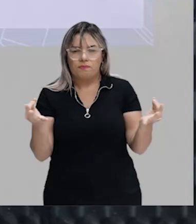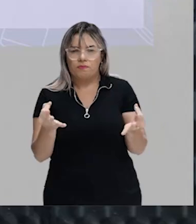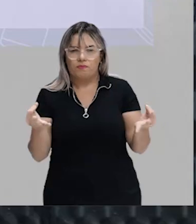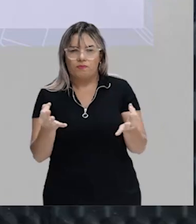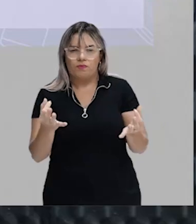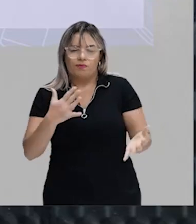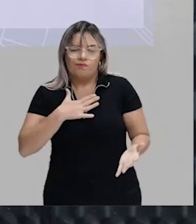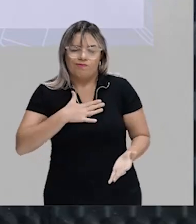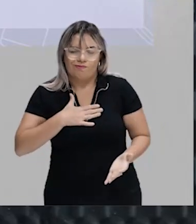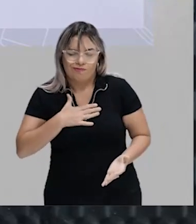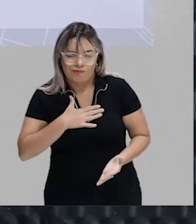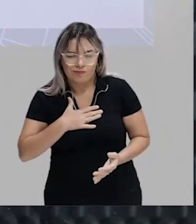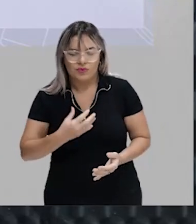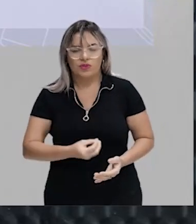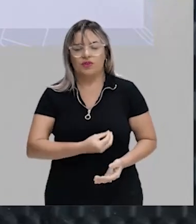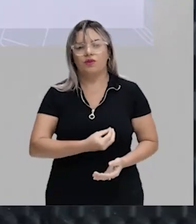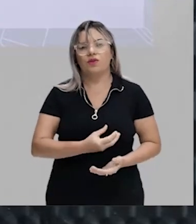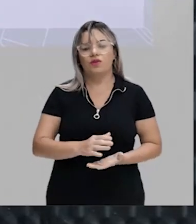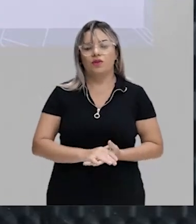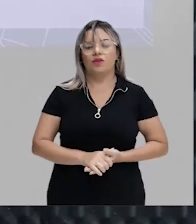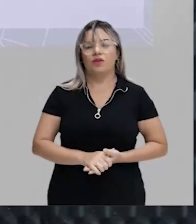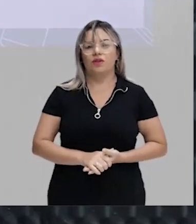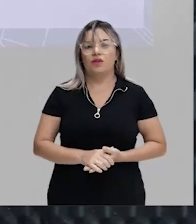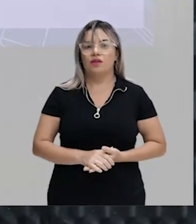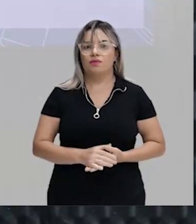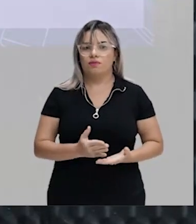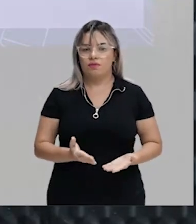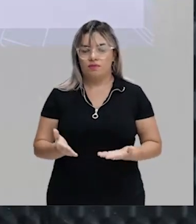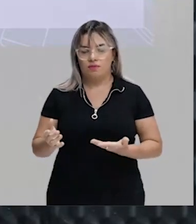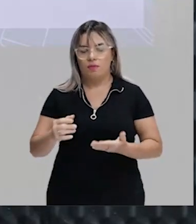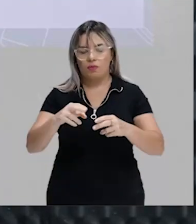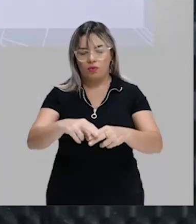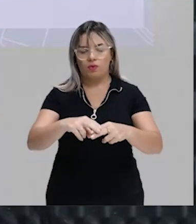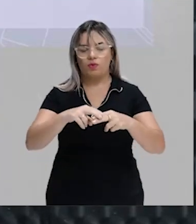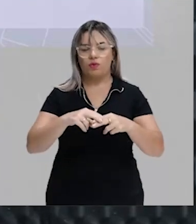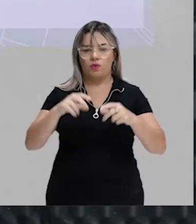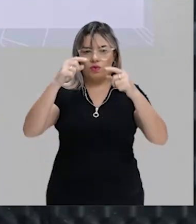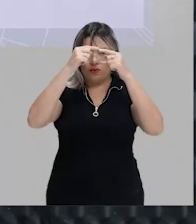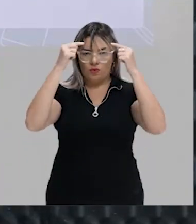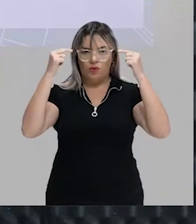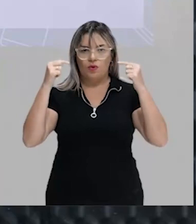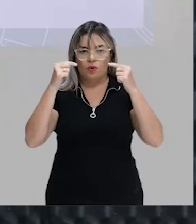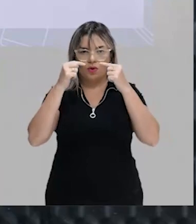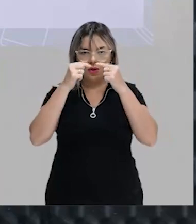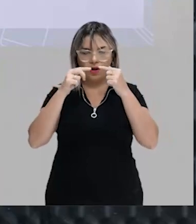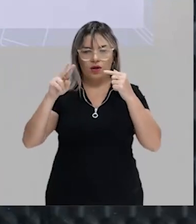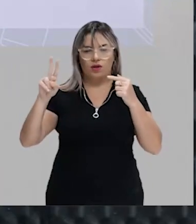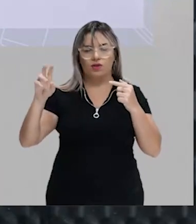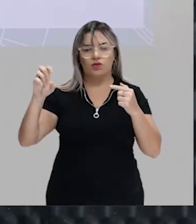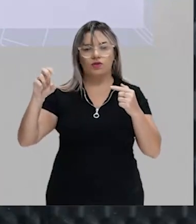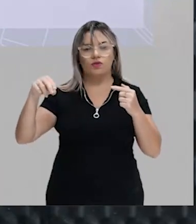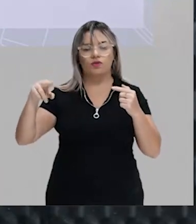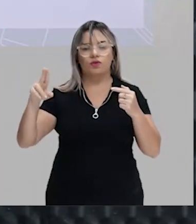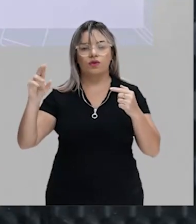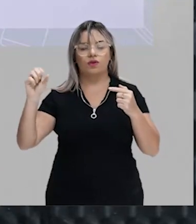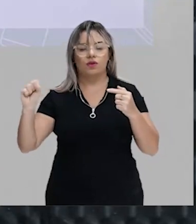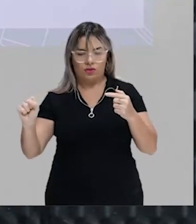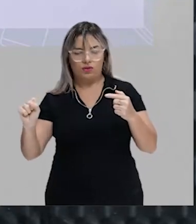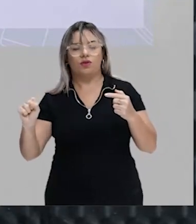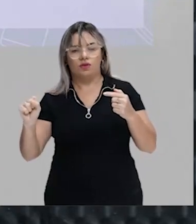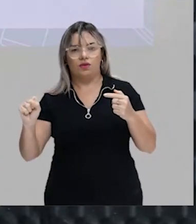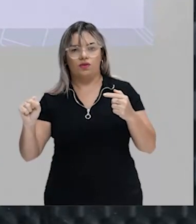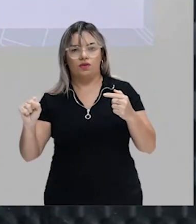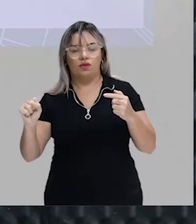agradável, lugar bom. Então, aqui a gente trouxe esse recorte do olhar de Vênus, mostrando a